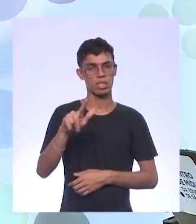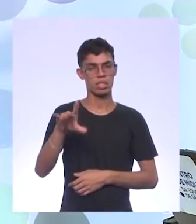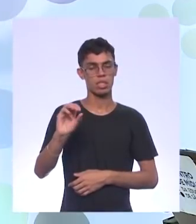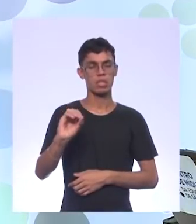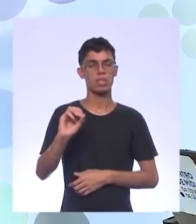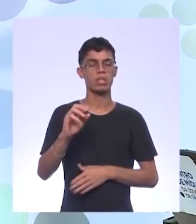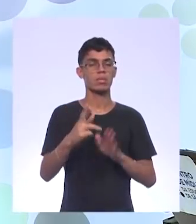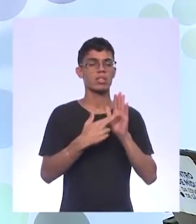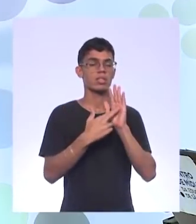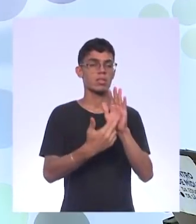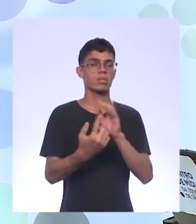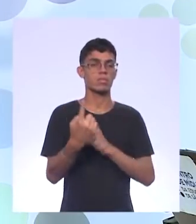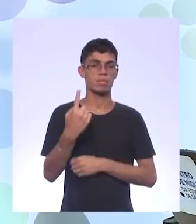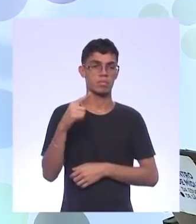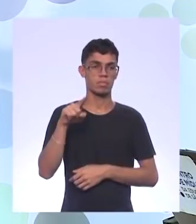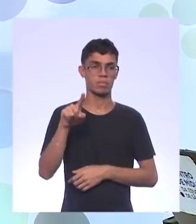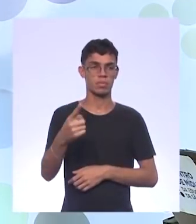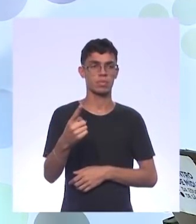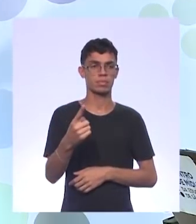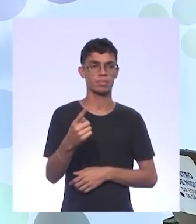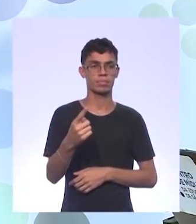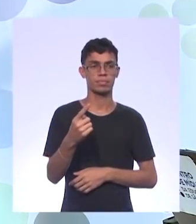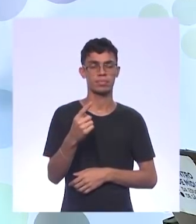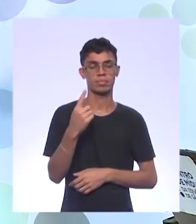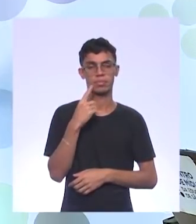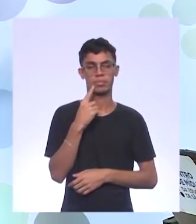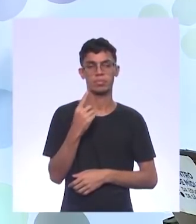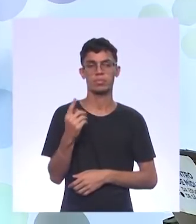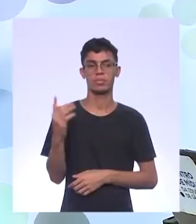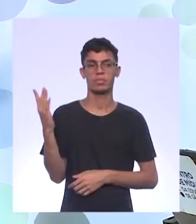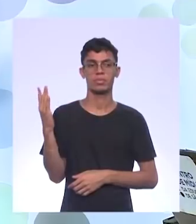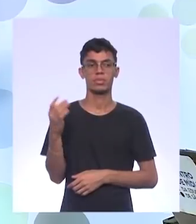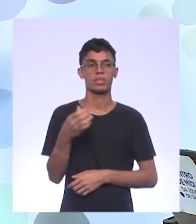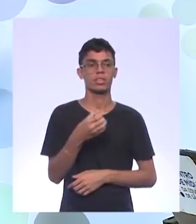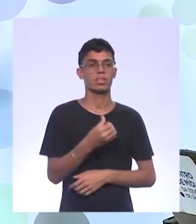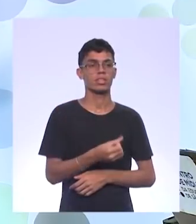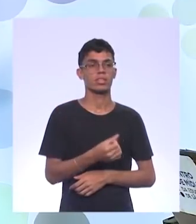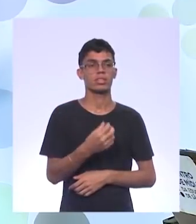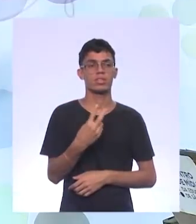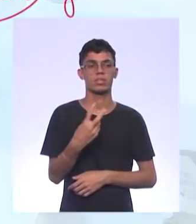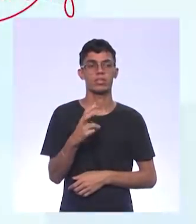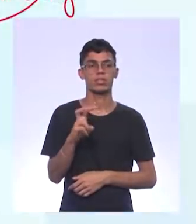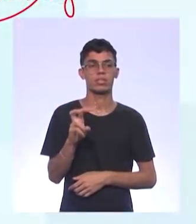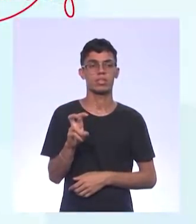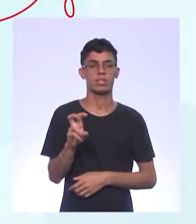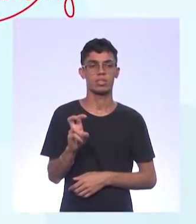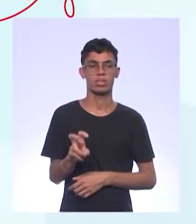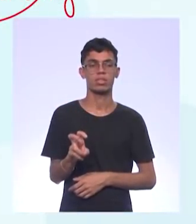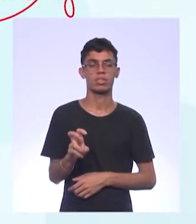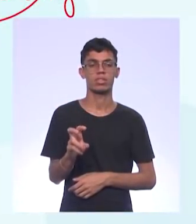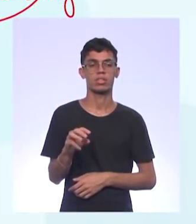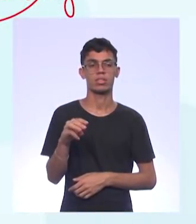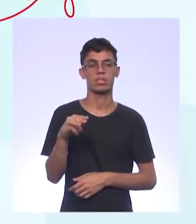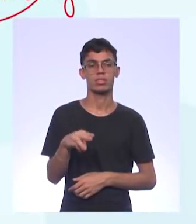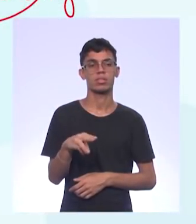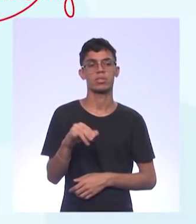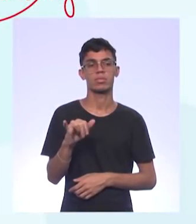eu posso escrever esse número ó como uma fração 625